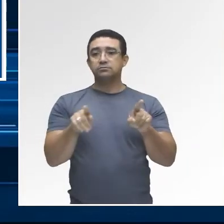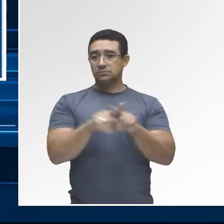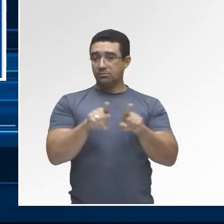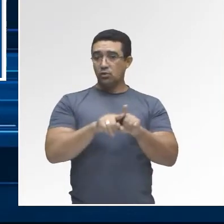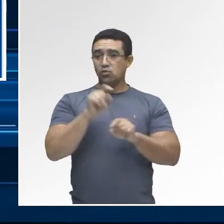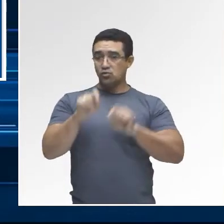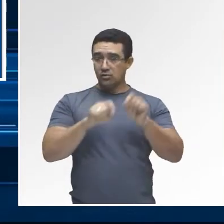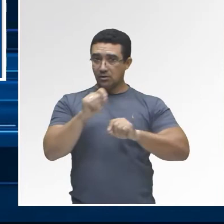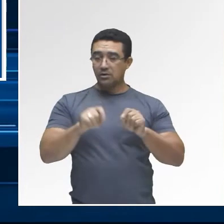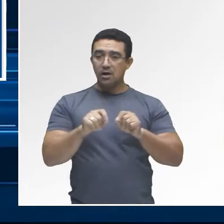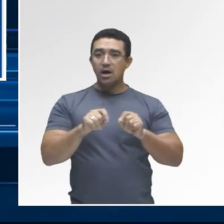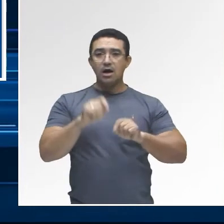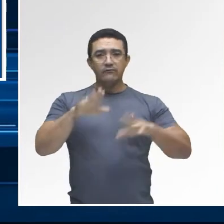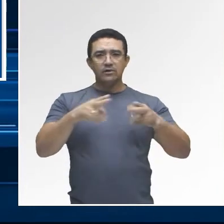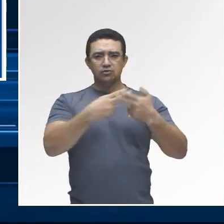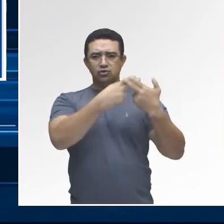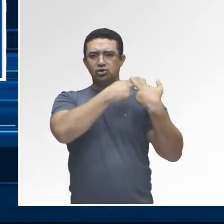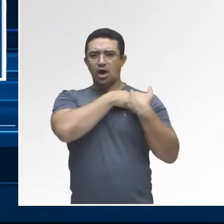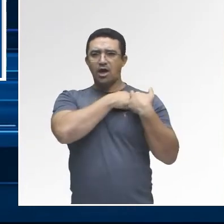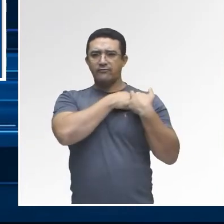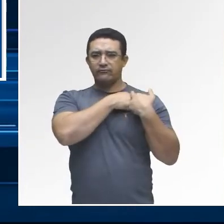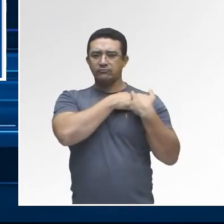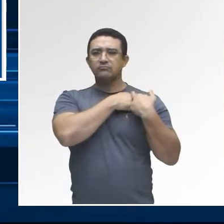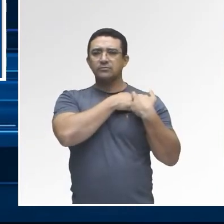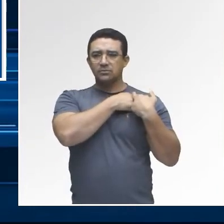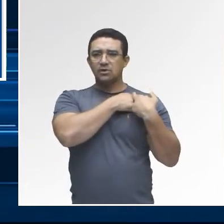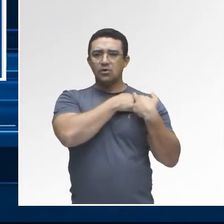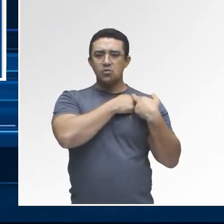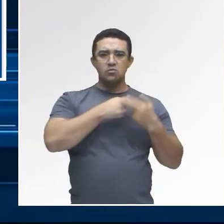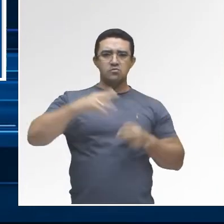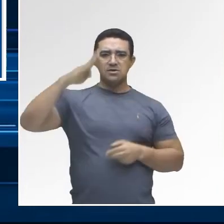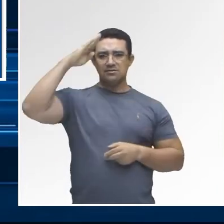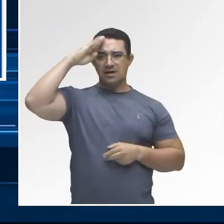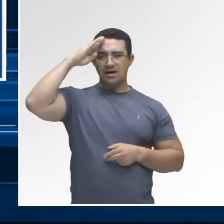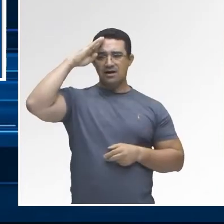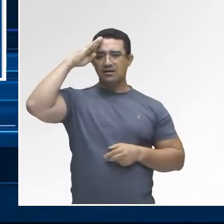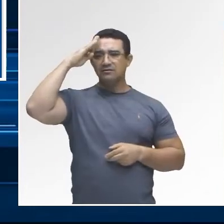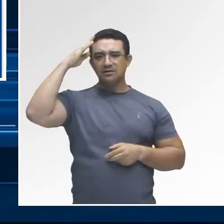dos generais, porque eles estavam muito bem obrigados, o povo que